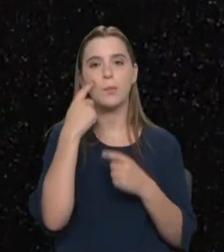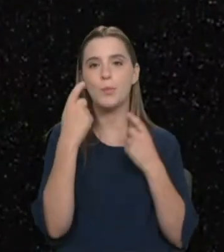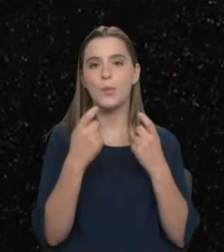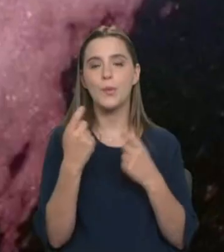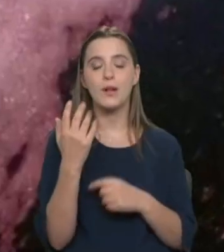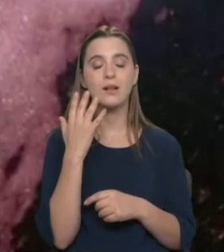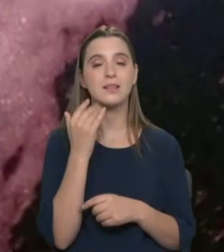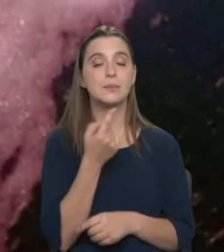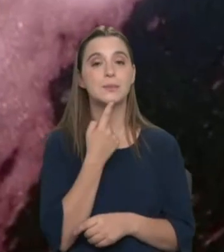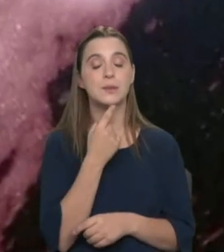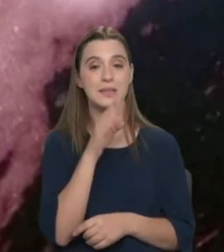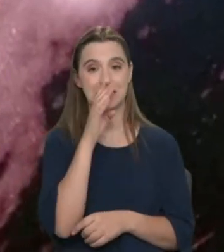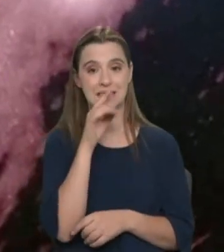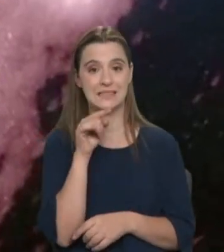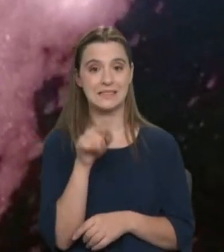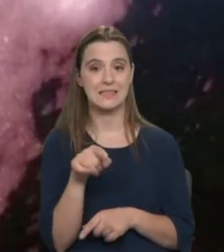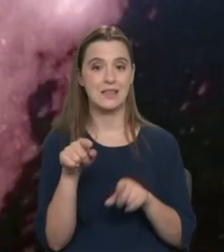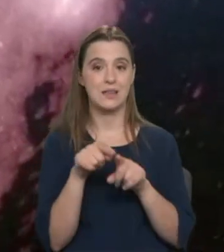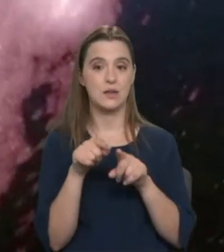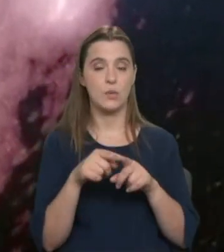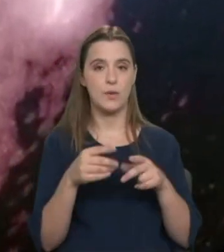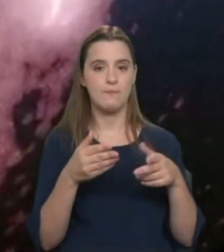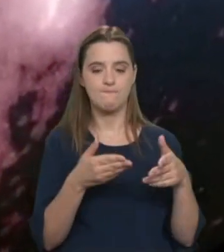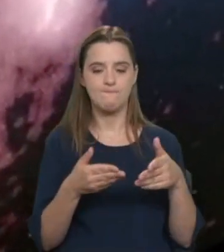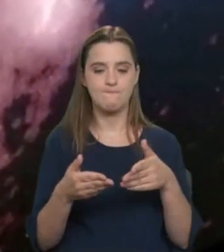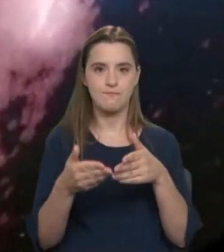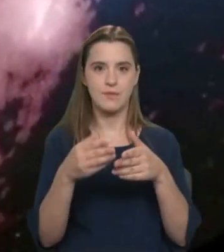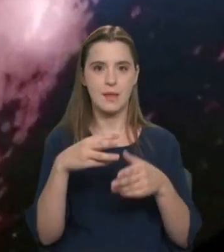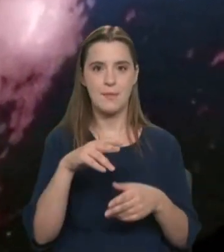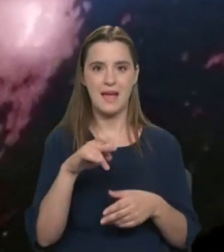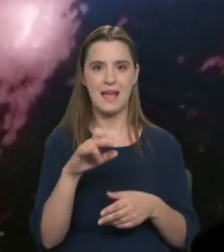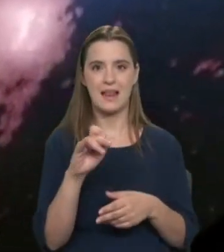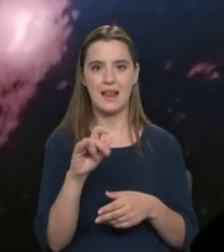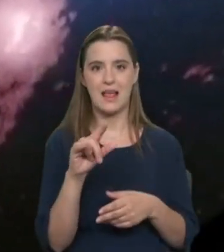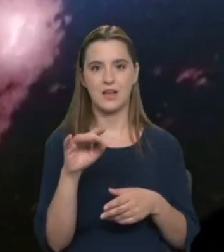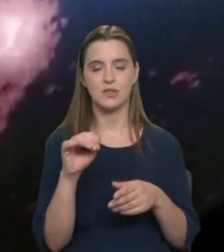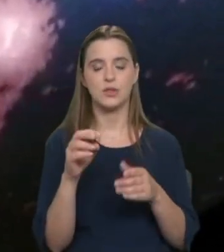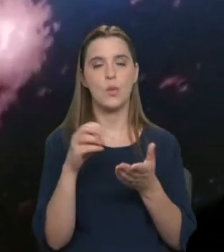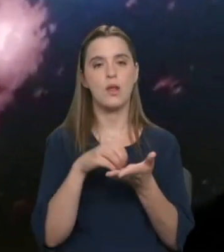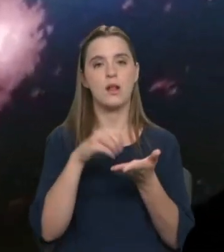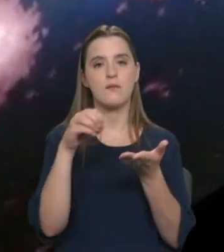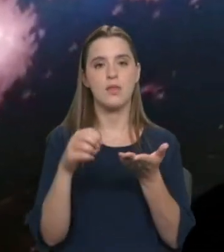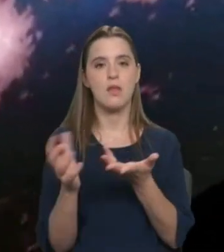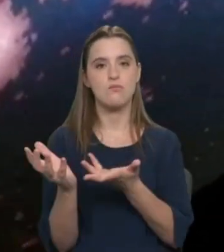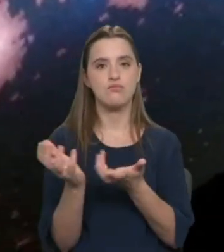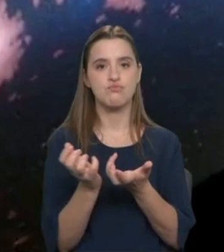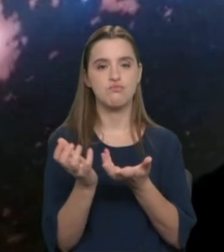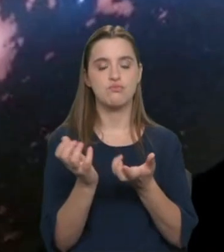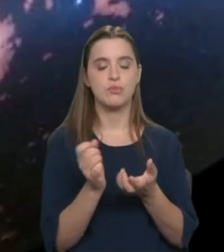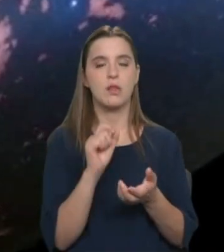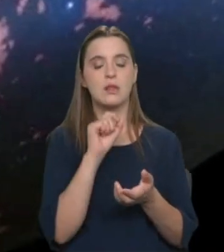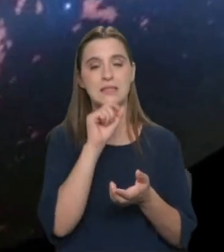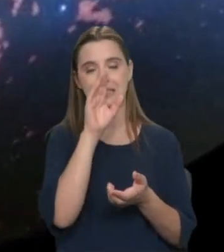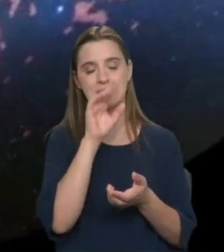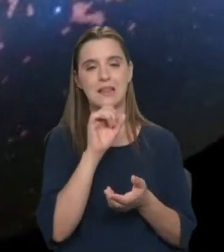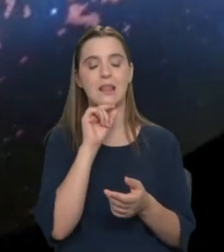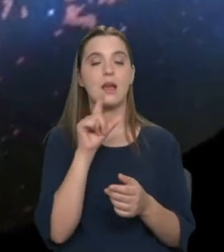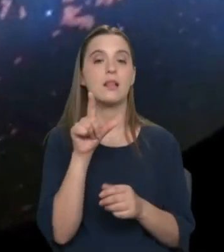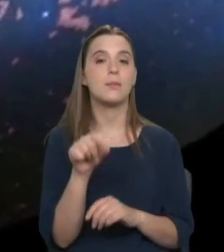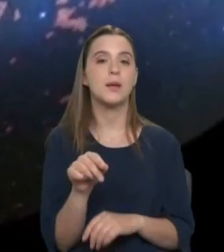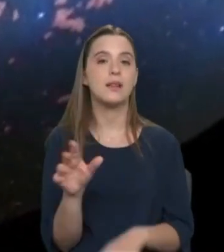perceber se esta corrente de Magalhães, esta força gravitacional da nossa galáxia sobre as nuvens de Magalhães, se consegue também